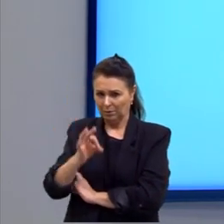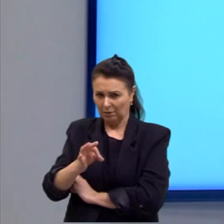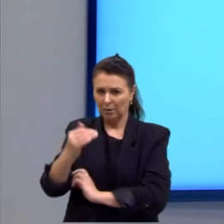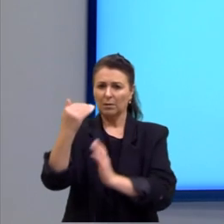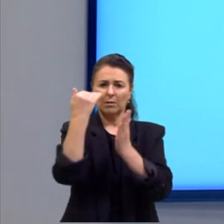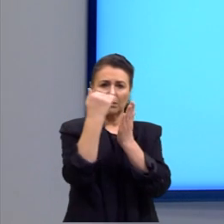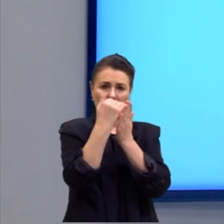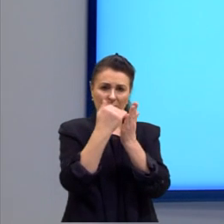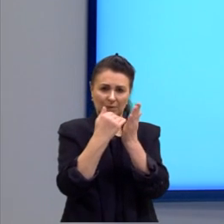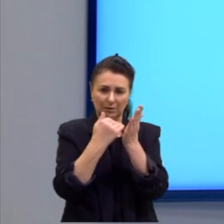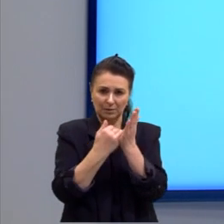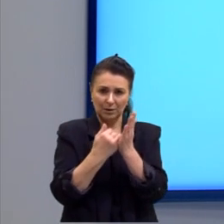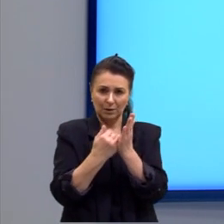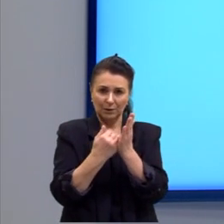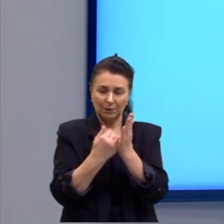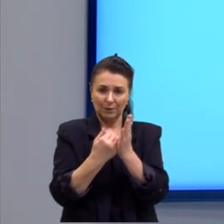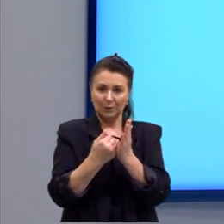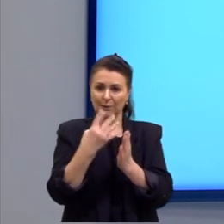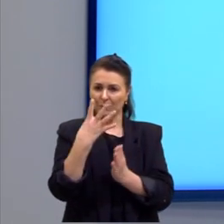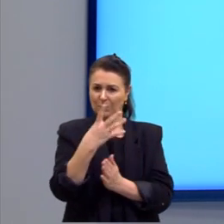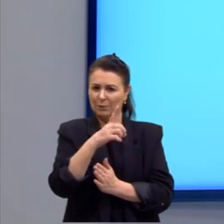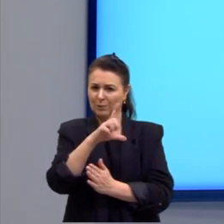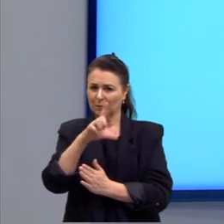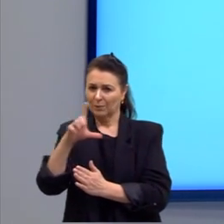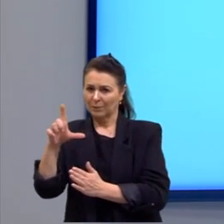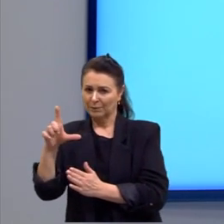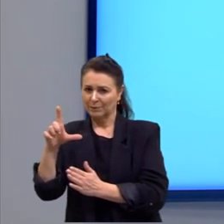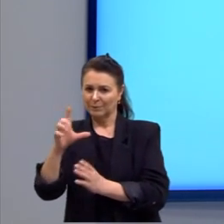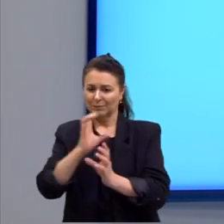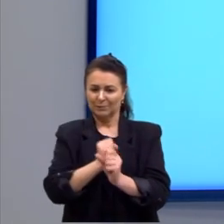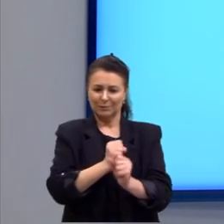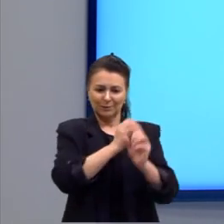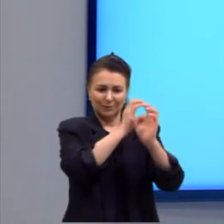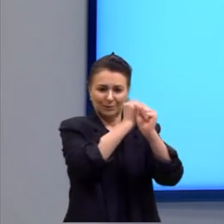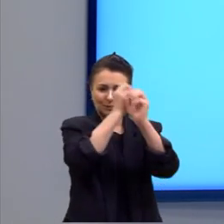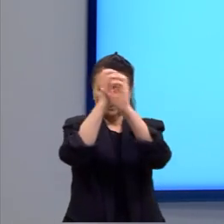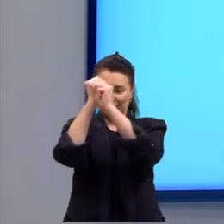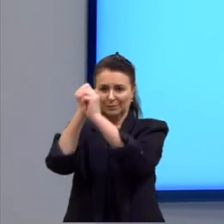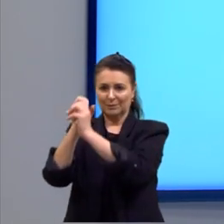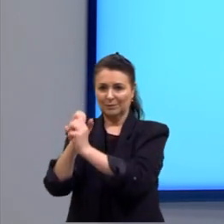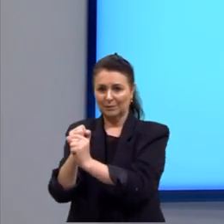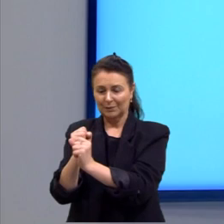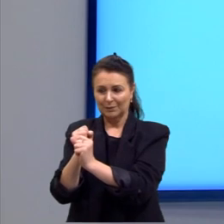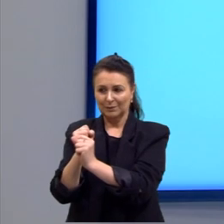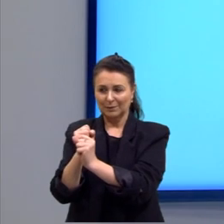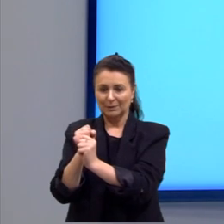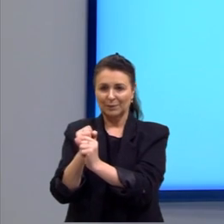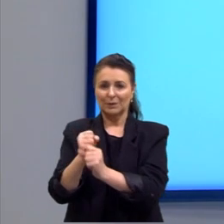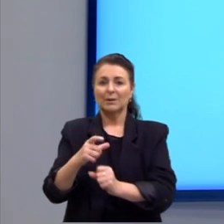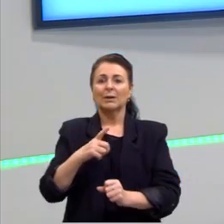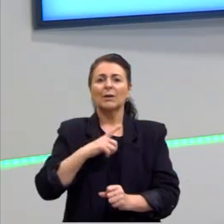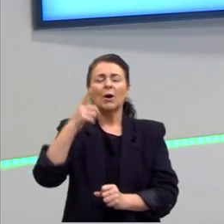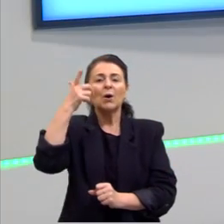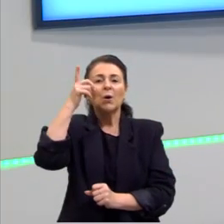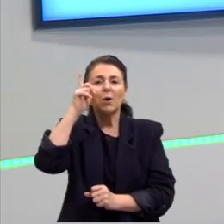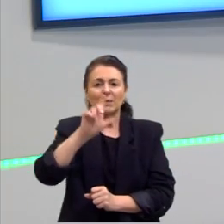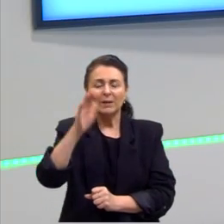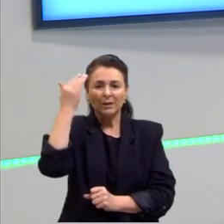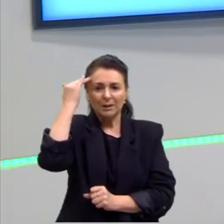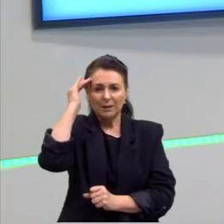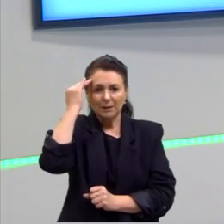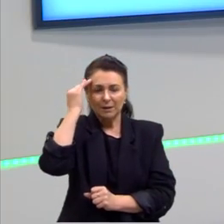classificação dos quadriláteros é muita informação mas acredito que vocês conseguem